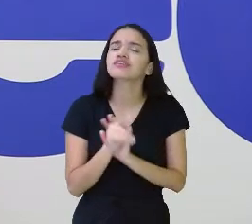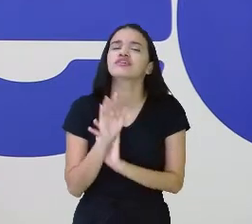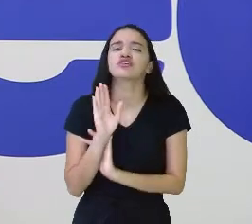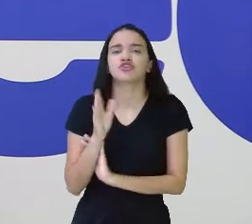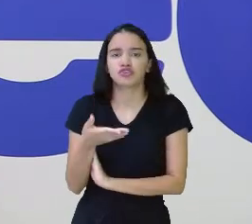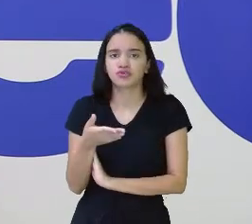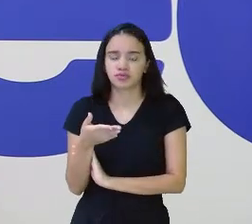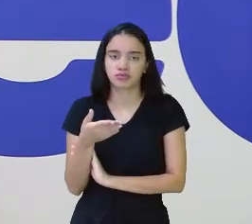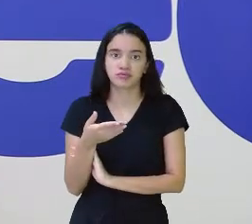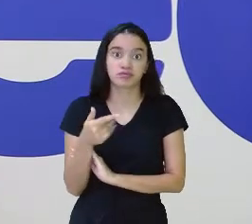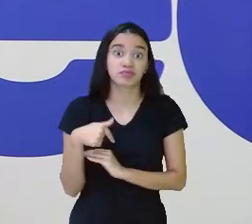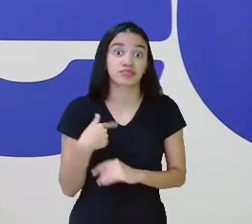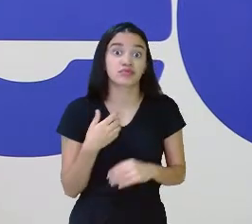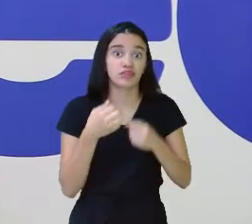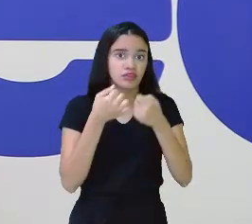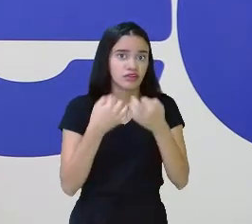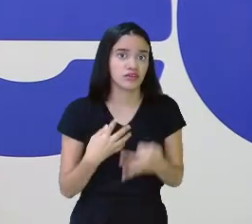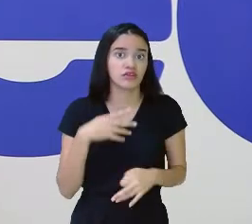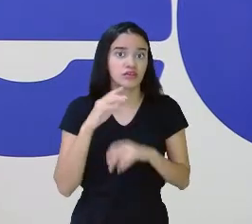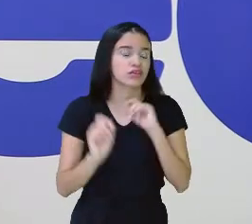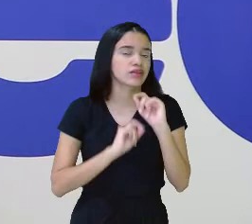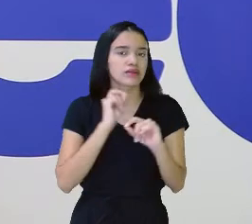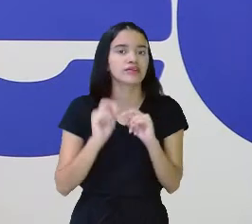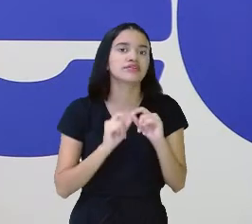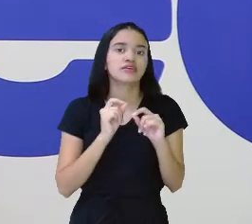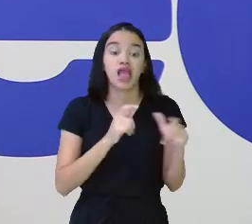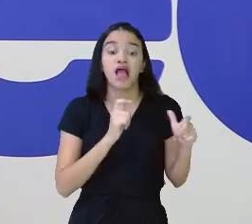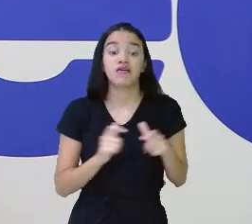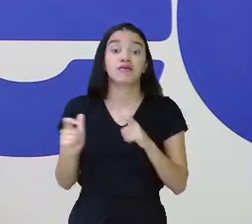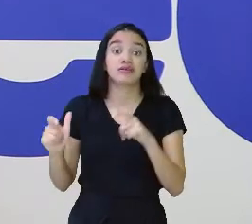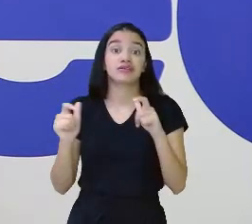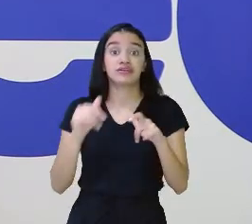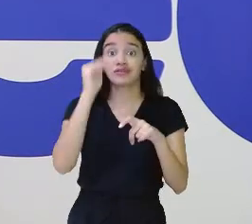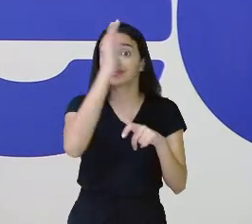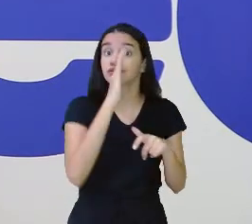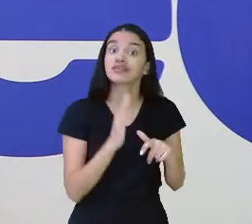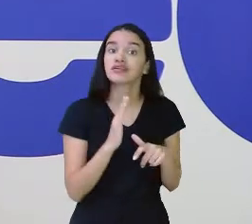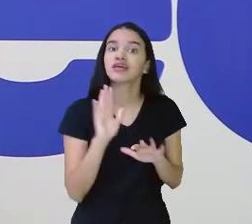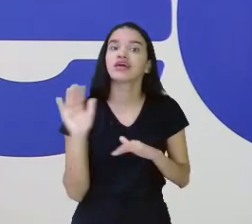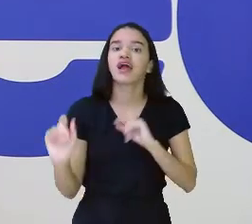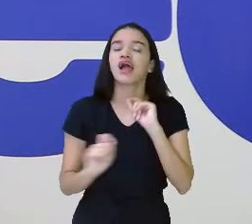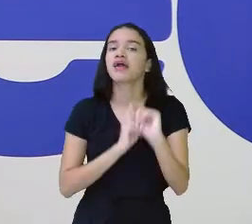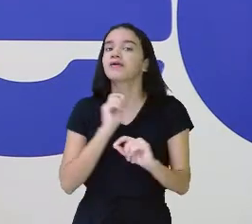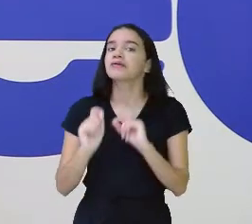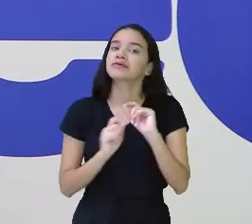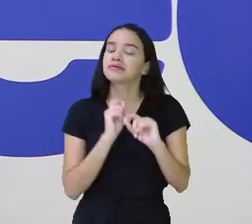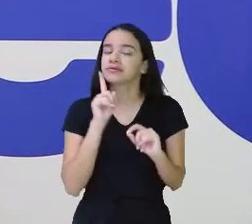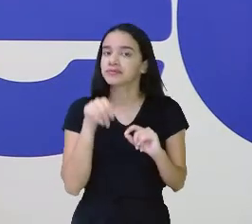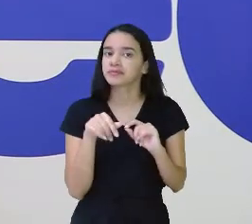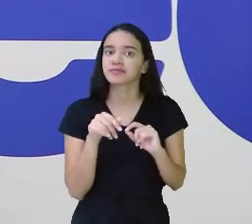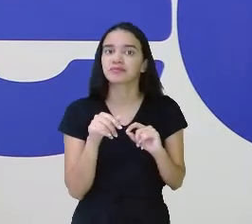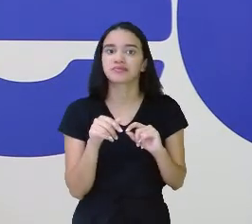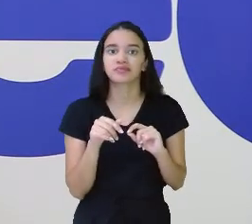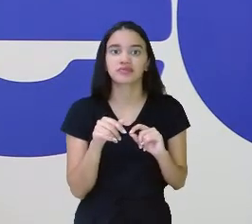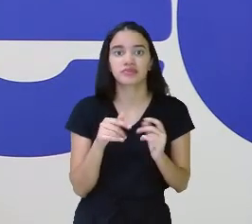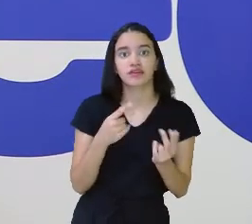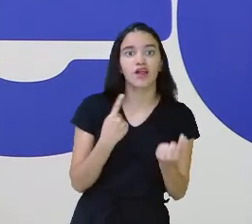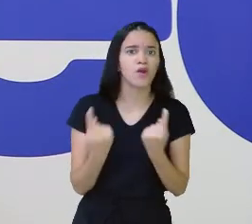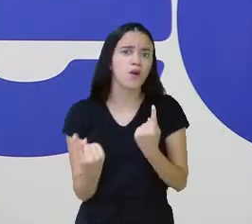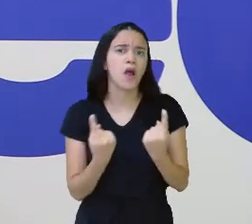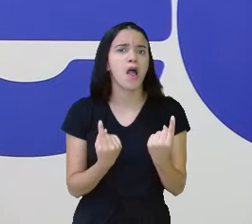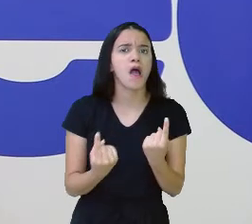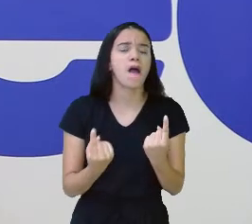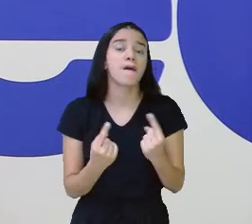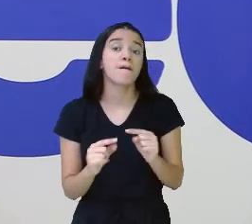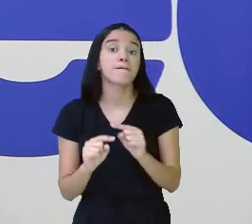né? Aí tá dizendo que eles são, assim, em várias regiões do Brasil, eles são sinônimos, né? Tanto um como o outro.